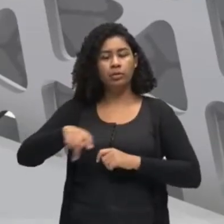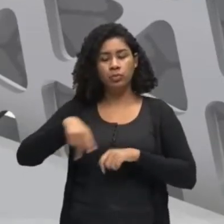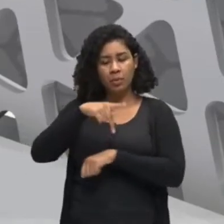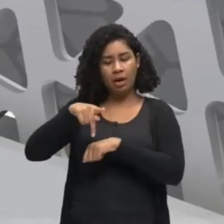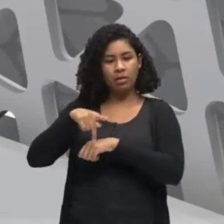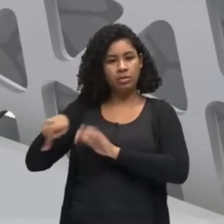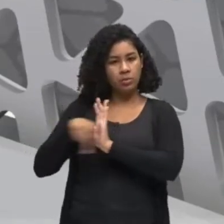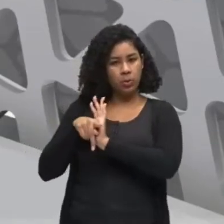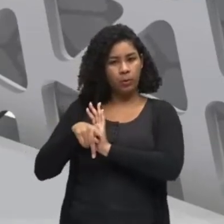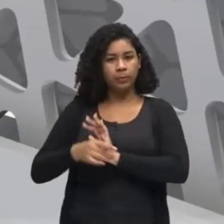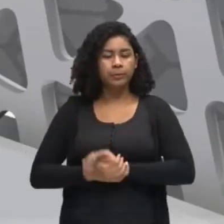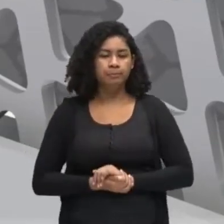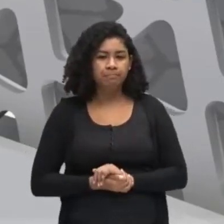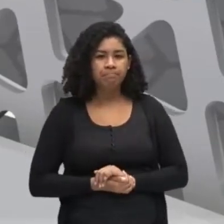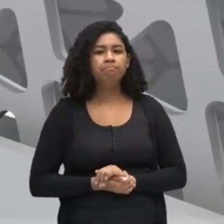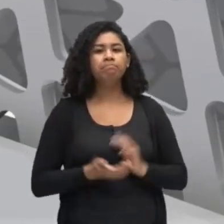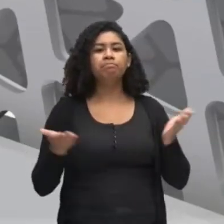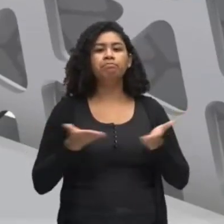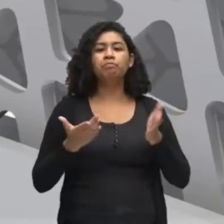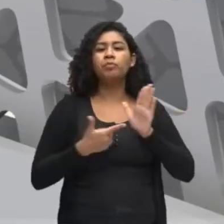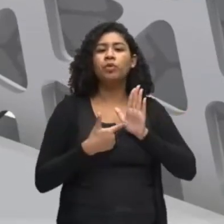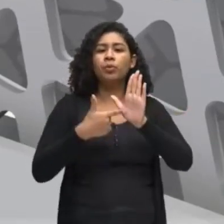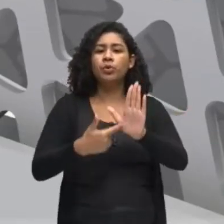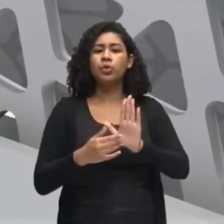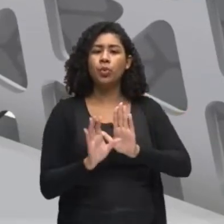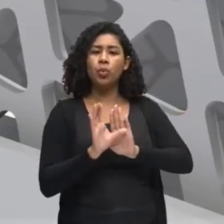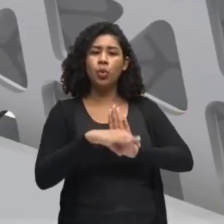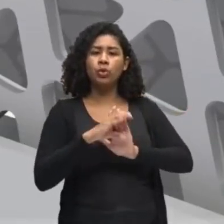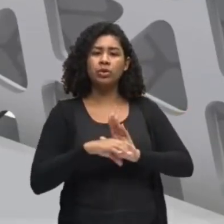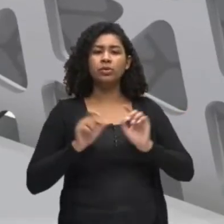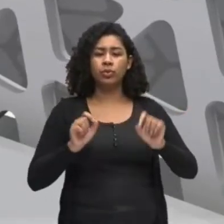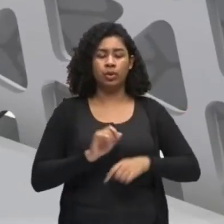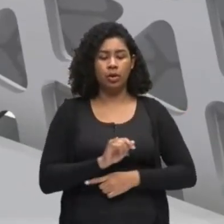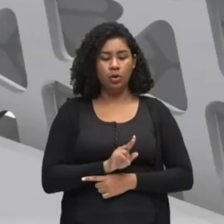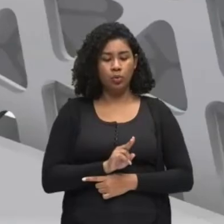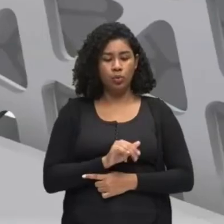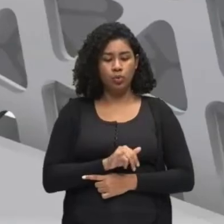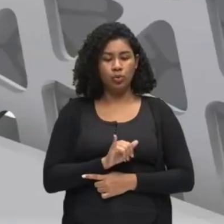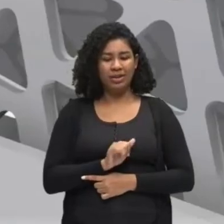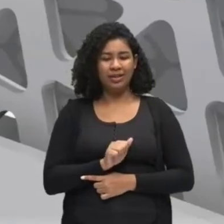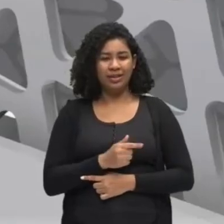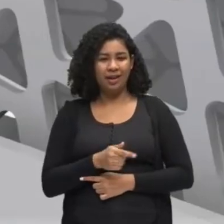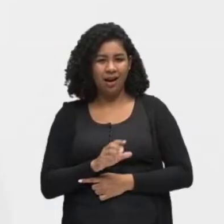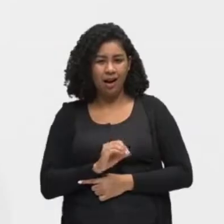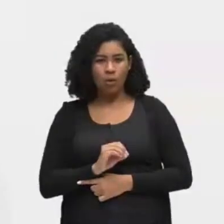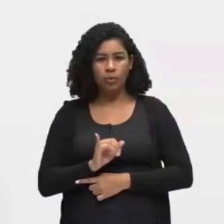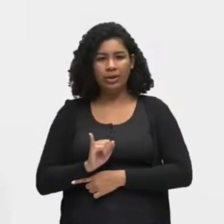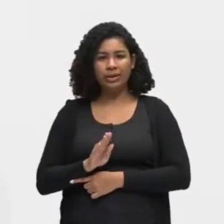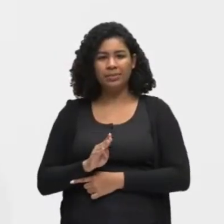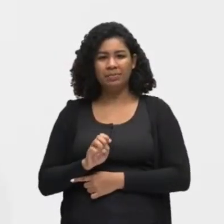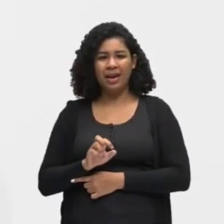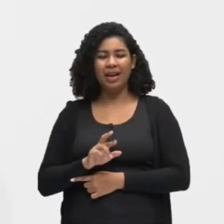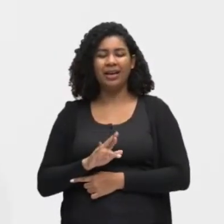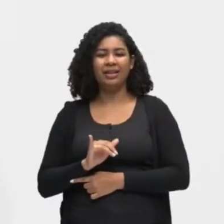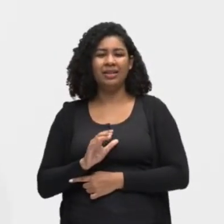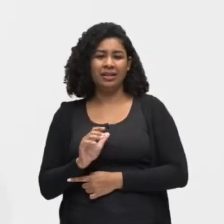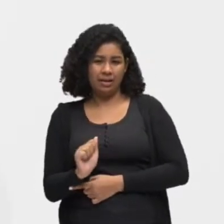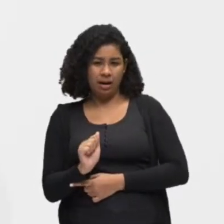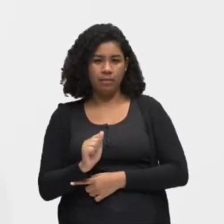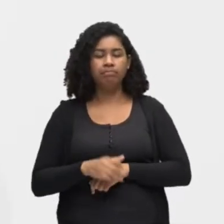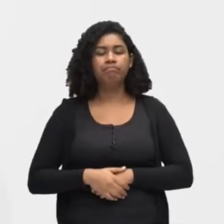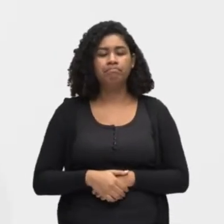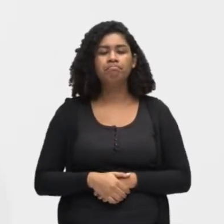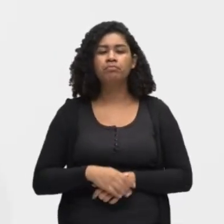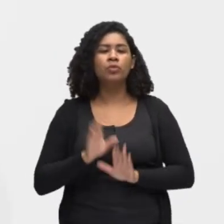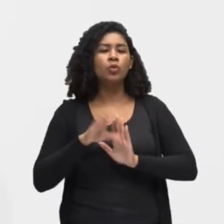vocês, vou trazer também o conceito de União Ibérica, para que fique bem fixo aí para vocês. Olha aí, a União Ibérica,